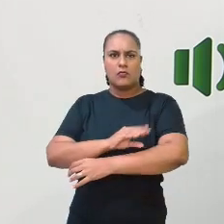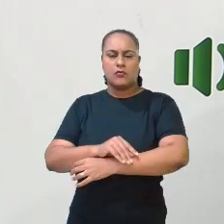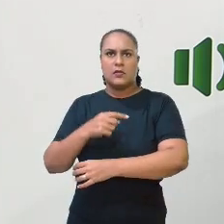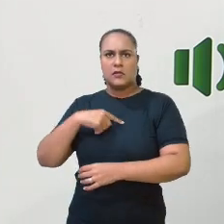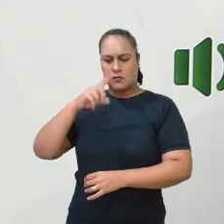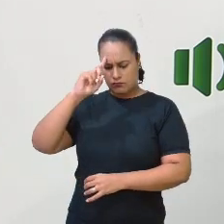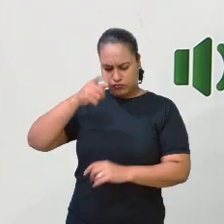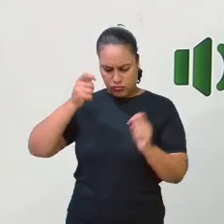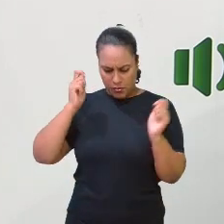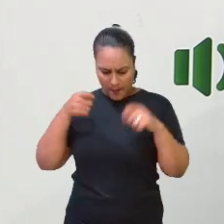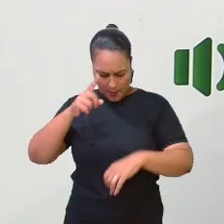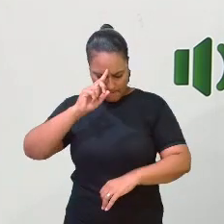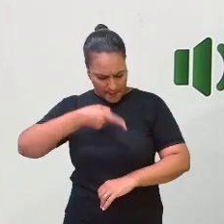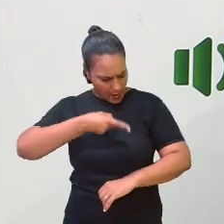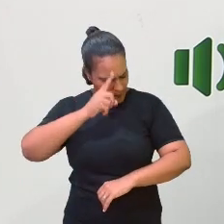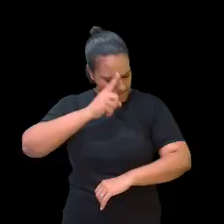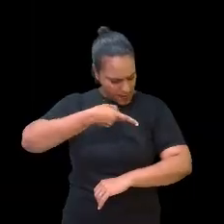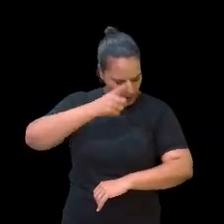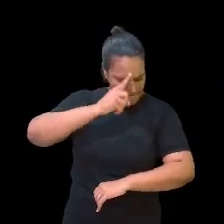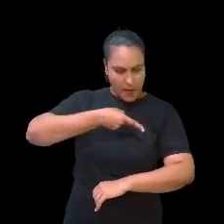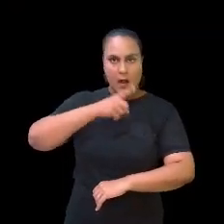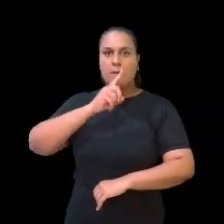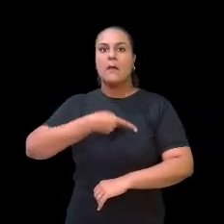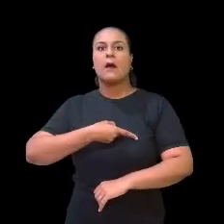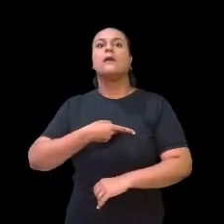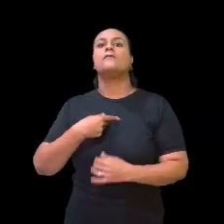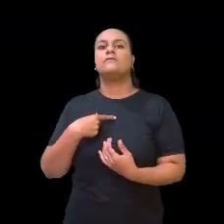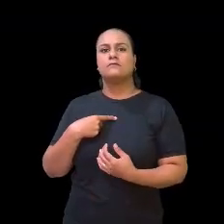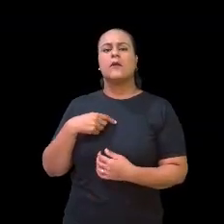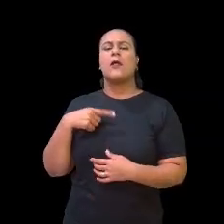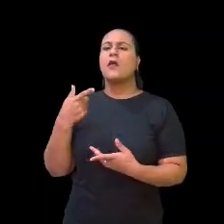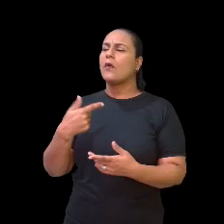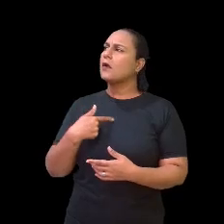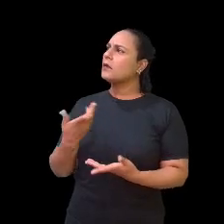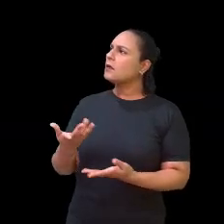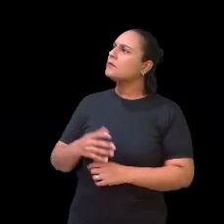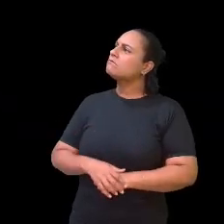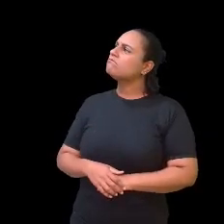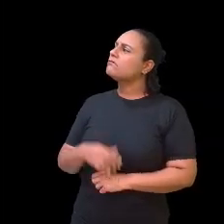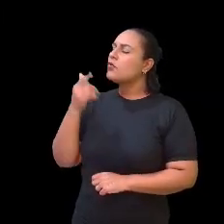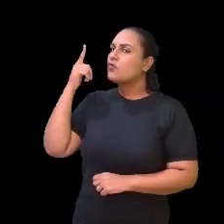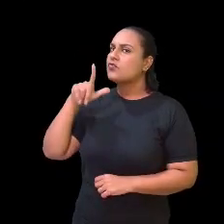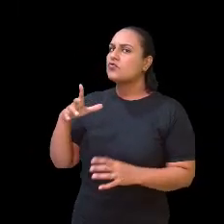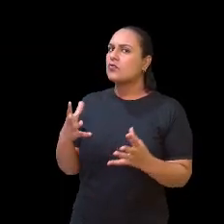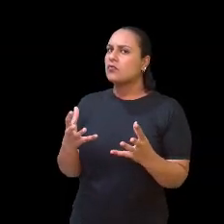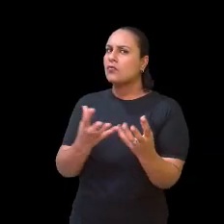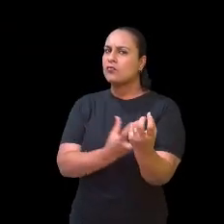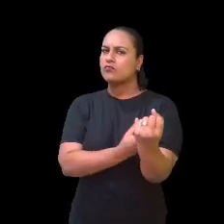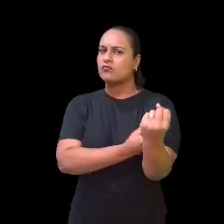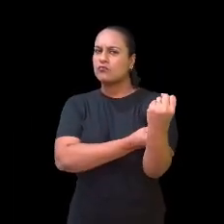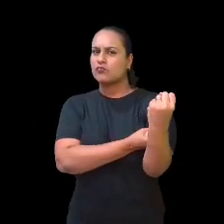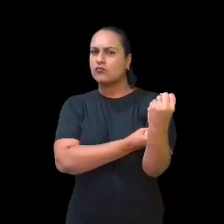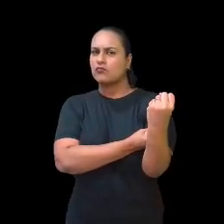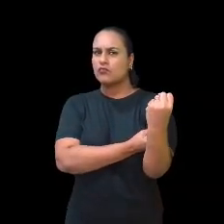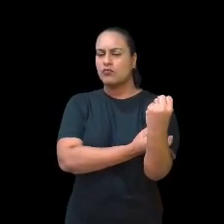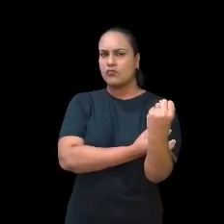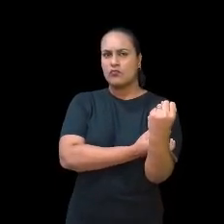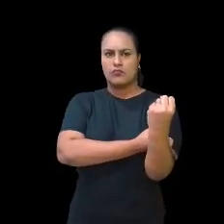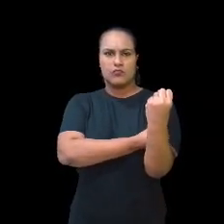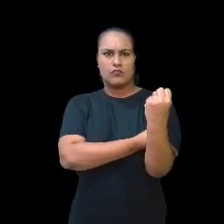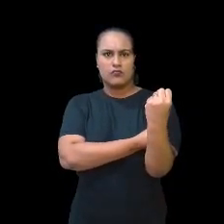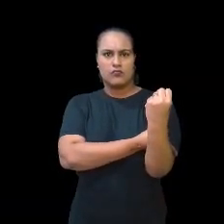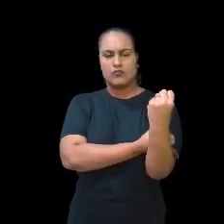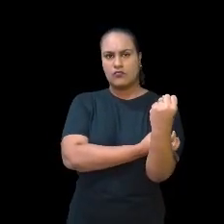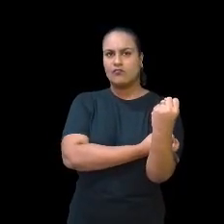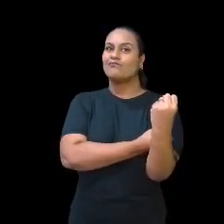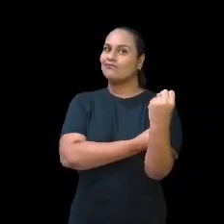gente tem a capacidade de controlar. Eu aqui, dando aula para você, consigo contrair e relaxar